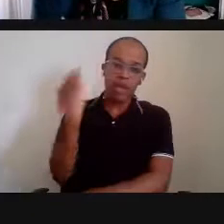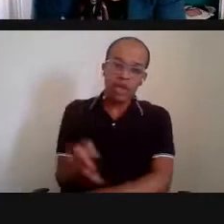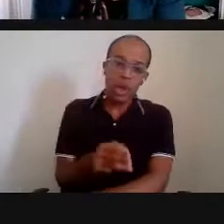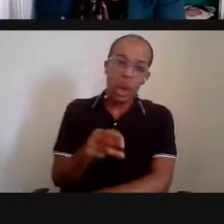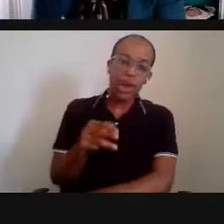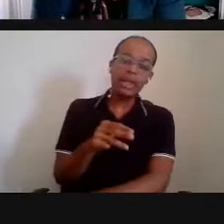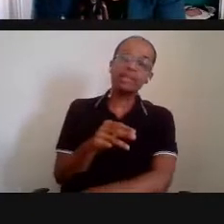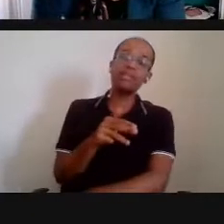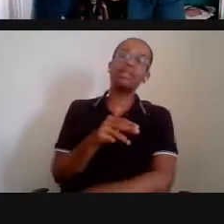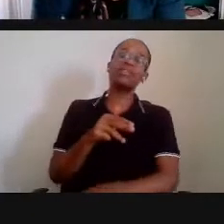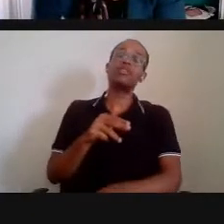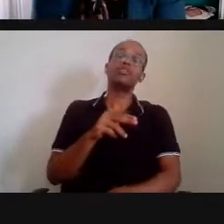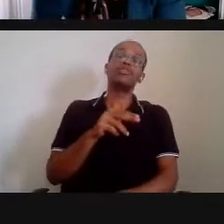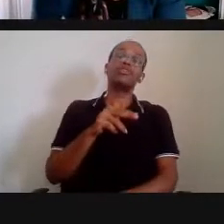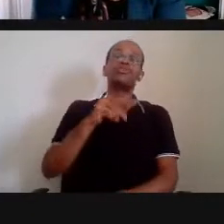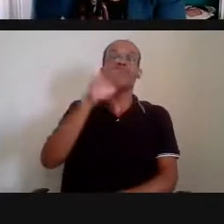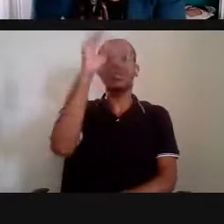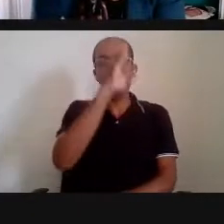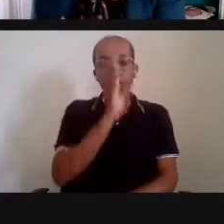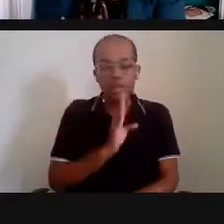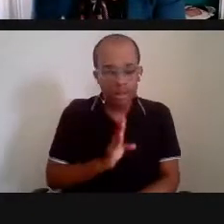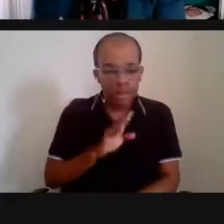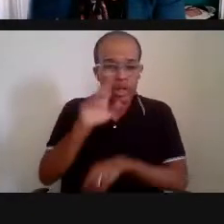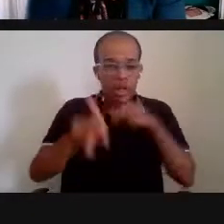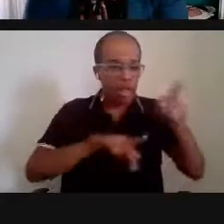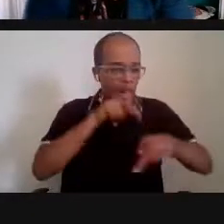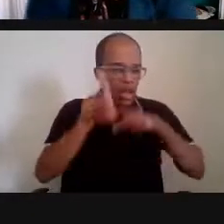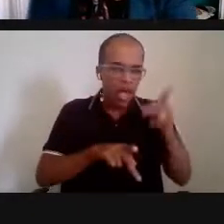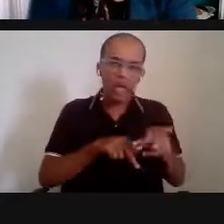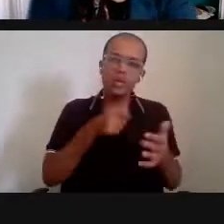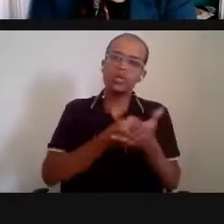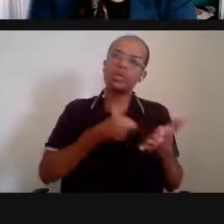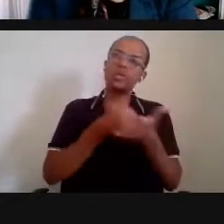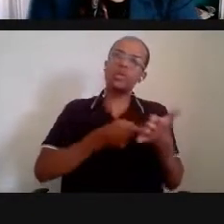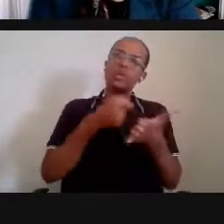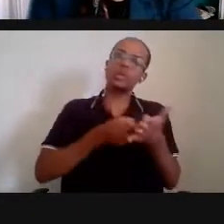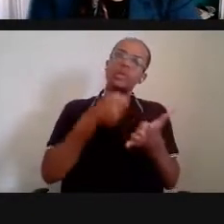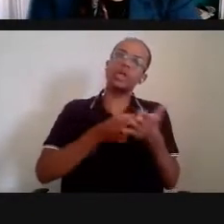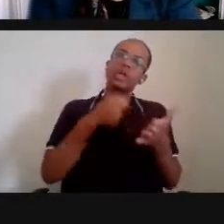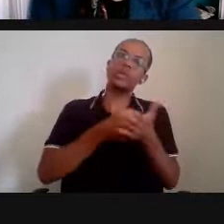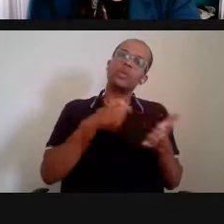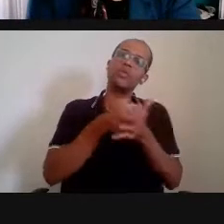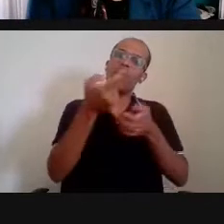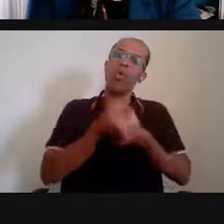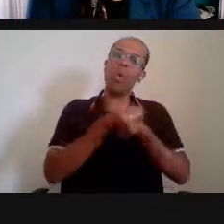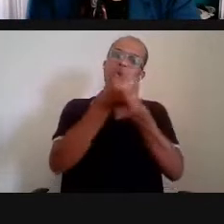lutando para que haja o auxílio de emergência de R$600.